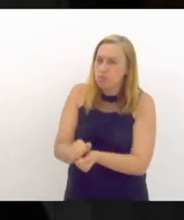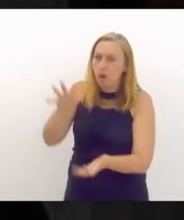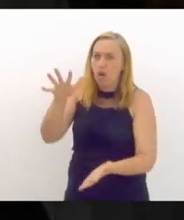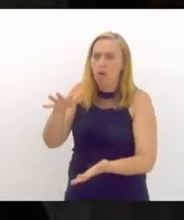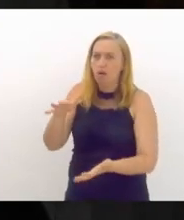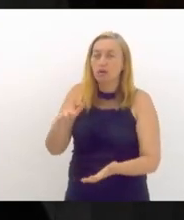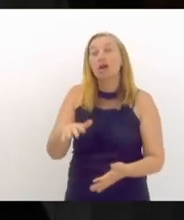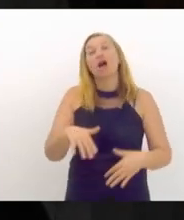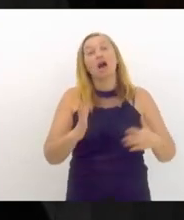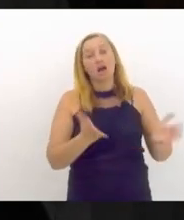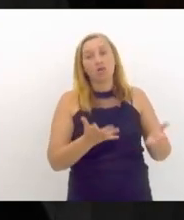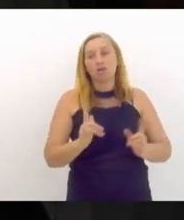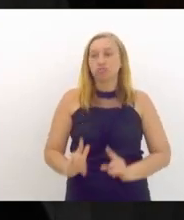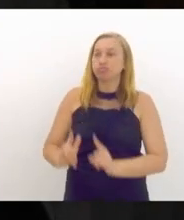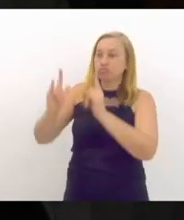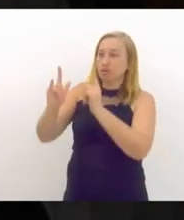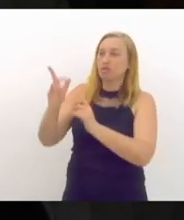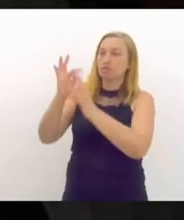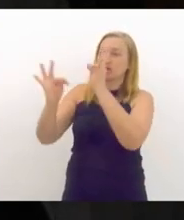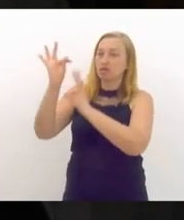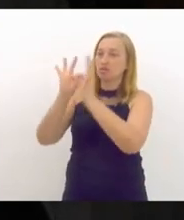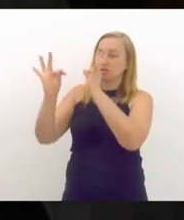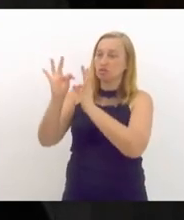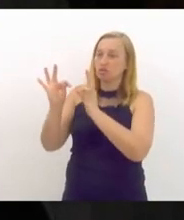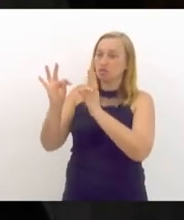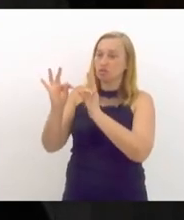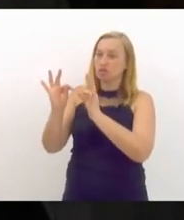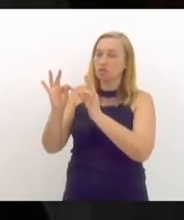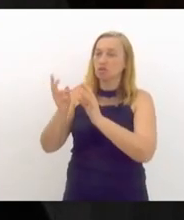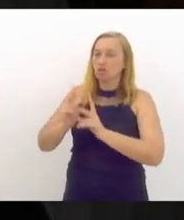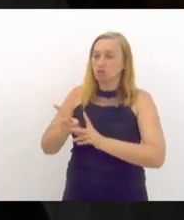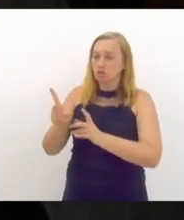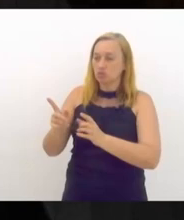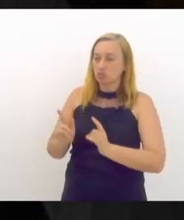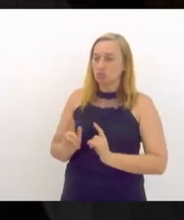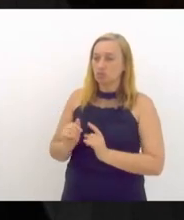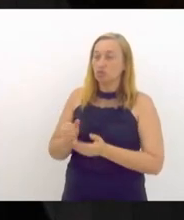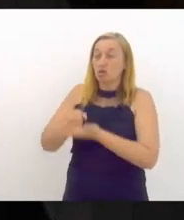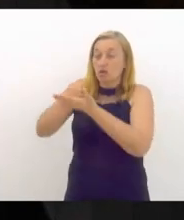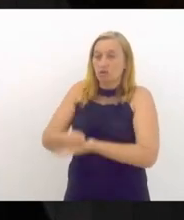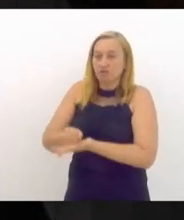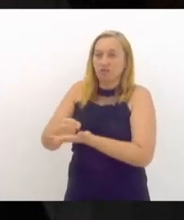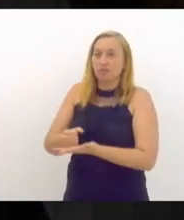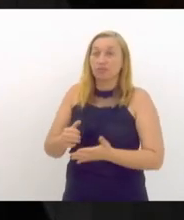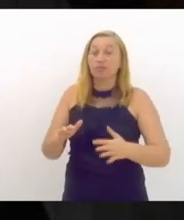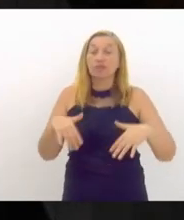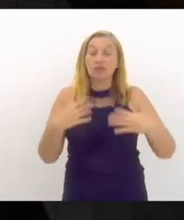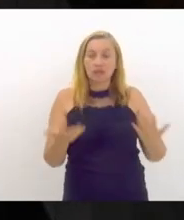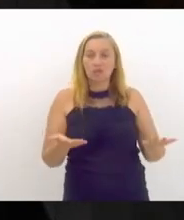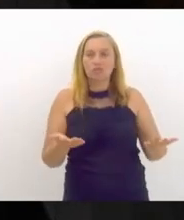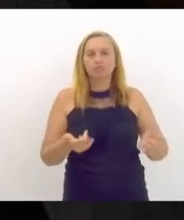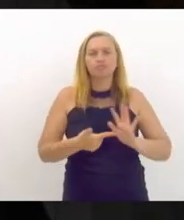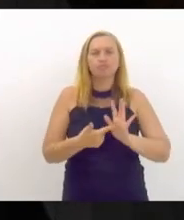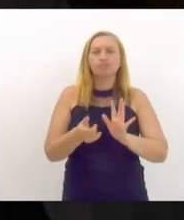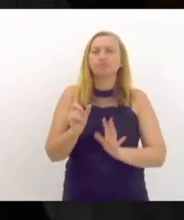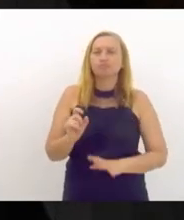claro, tiveram problema, mas pelo menos lá ficaram de pé. Então, para que aquilo simboliza um